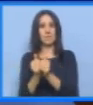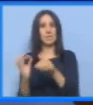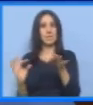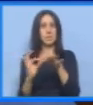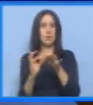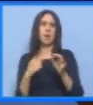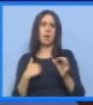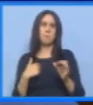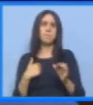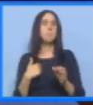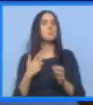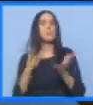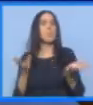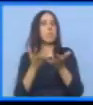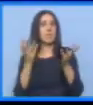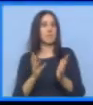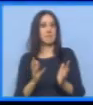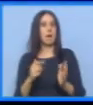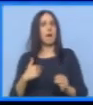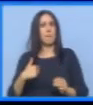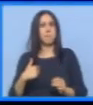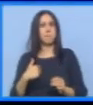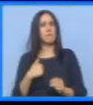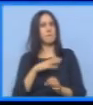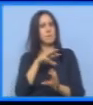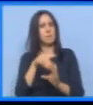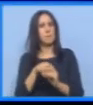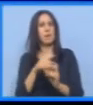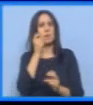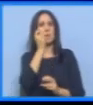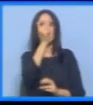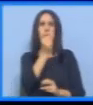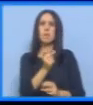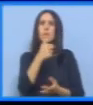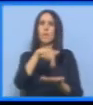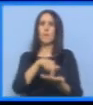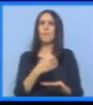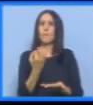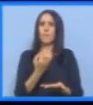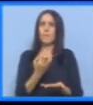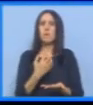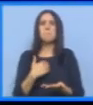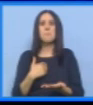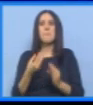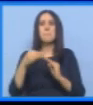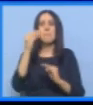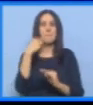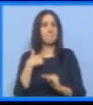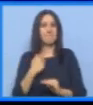muito superficialmente. Sabia que fazia parte do seu papel, do seu lugar, mas não ia muito além